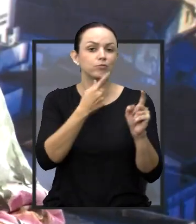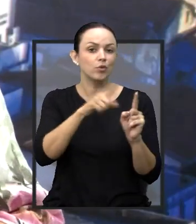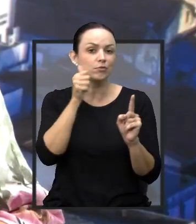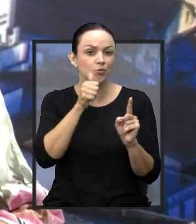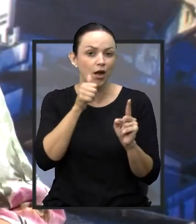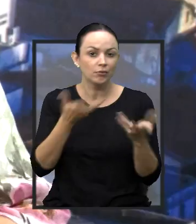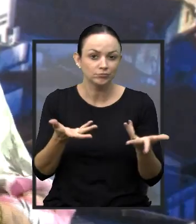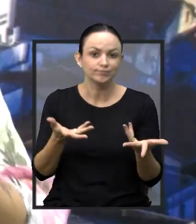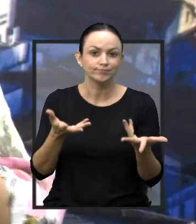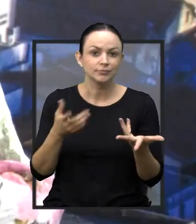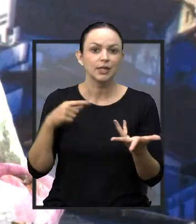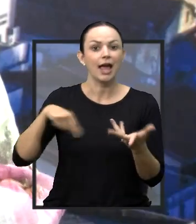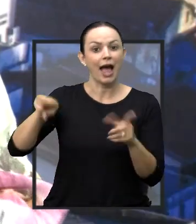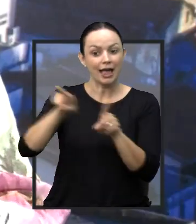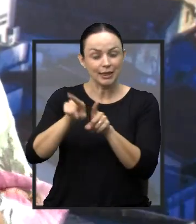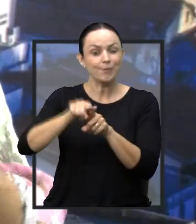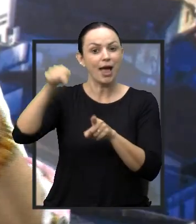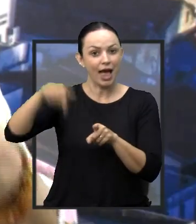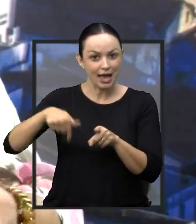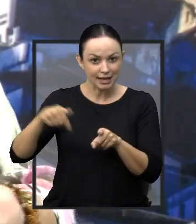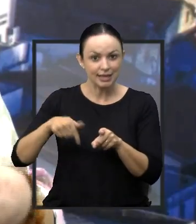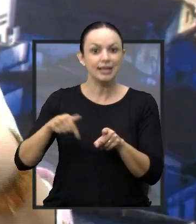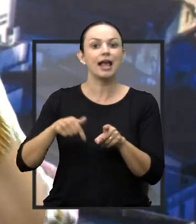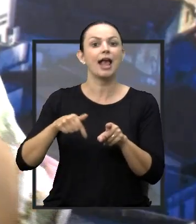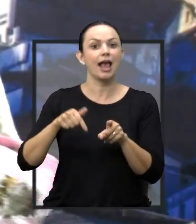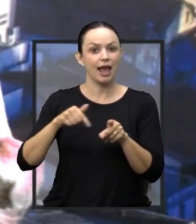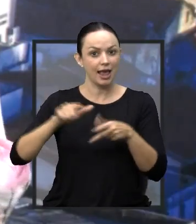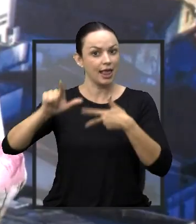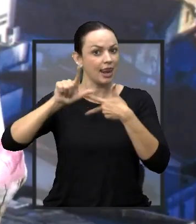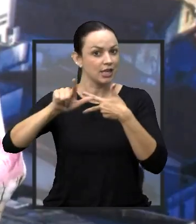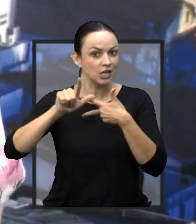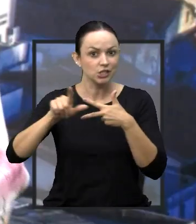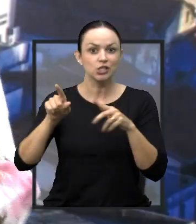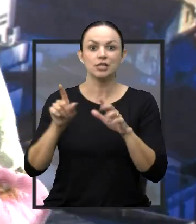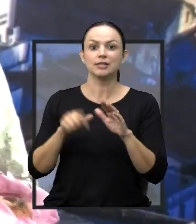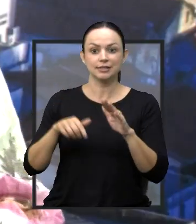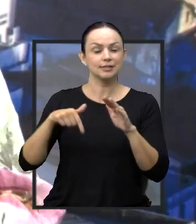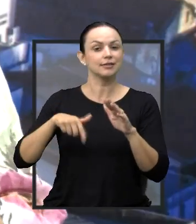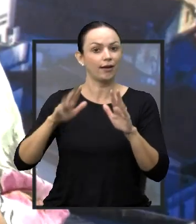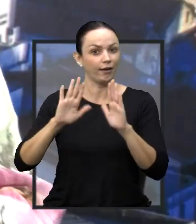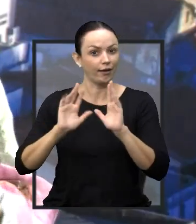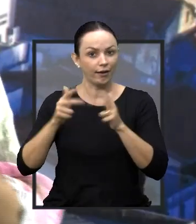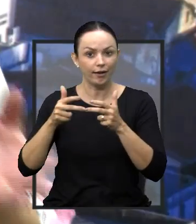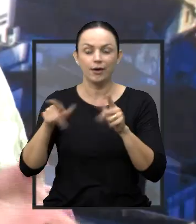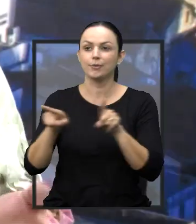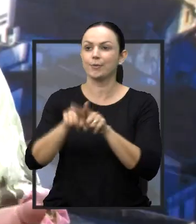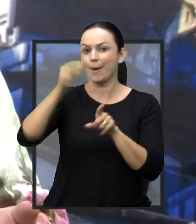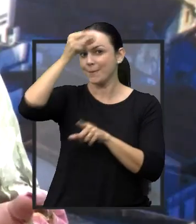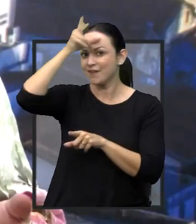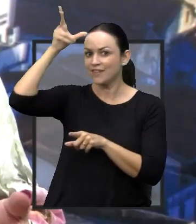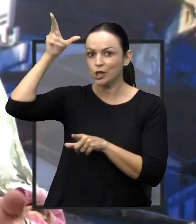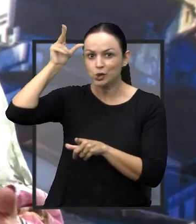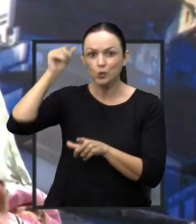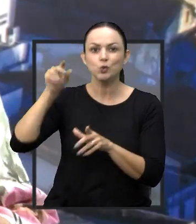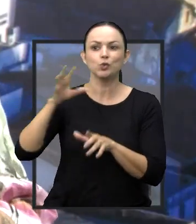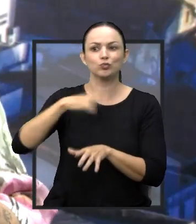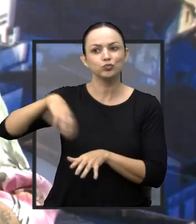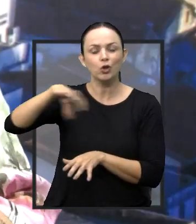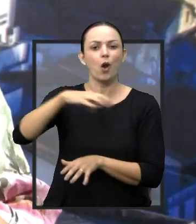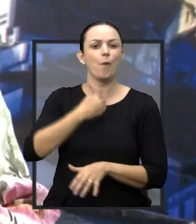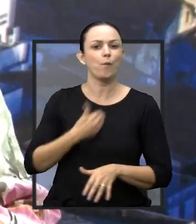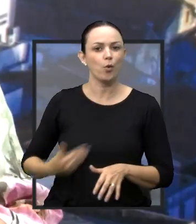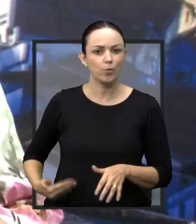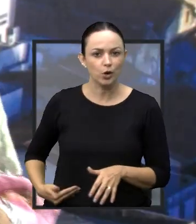no Legislativo, né? Nesta Casa de Leis, a gente vê na Prefeitura, a gente vê nos órgãos públicos de um modo